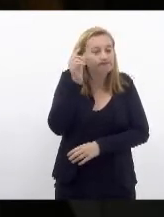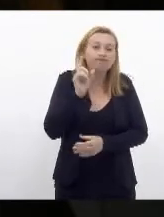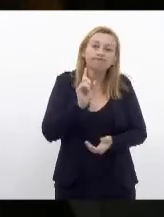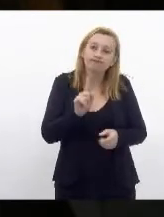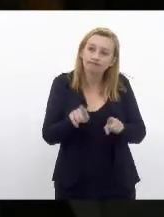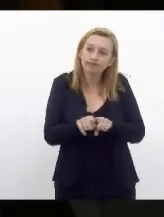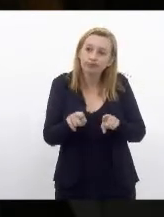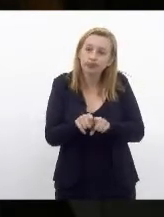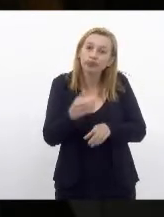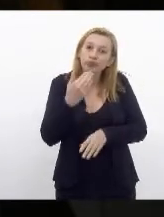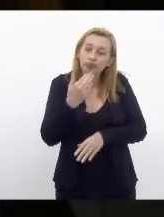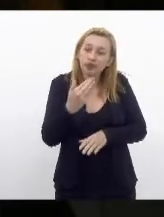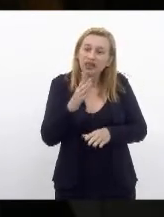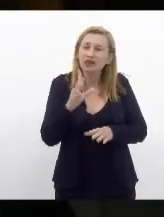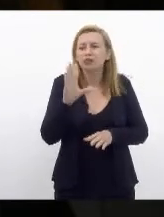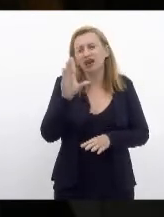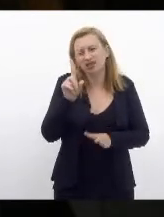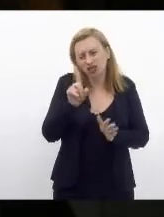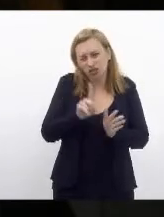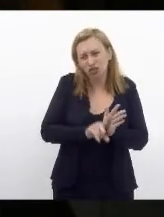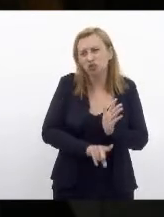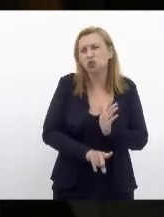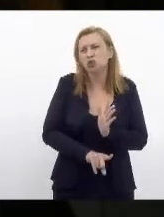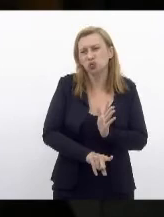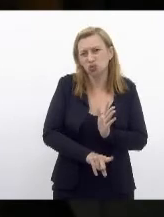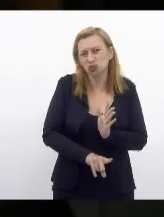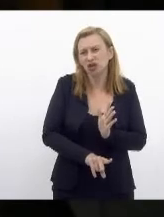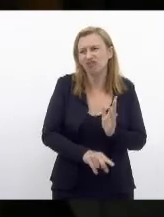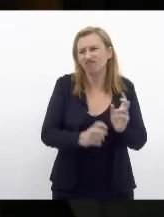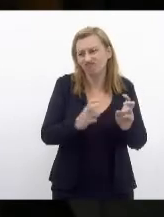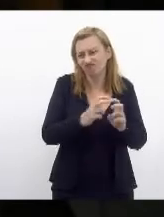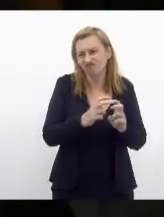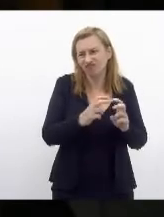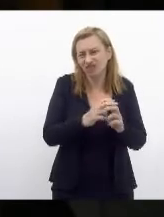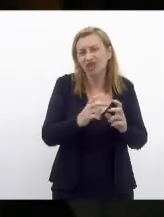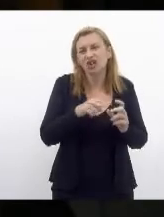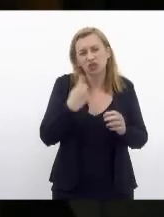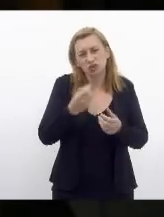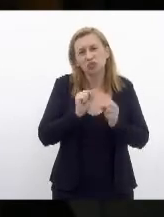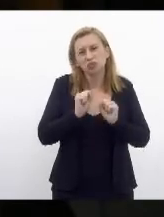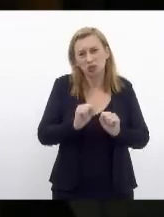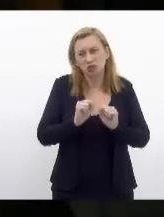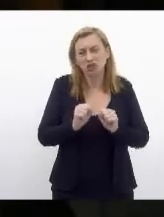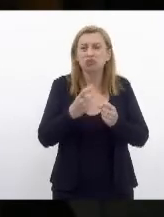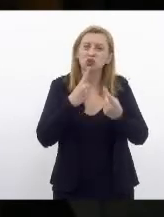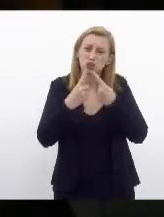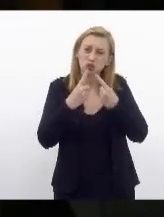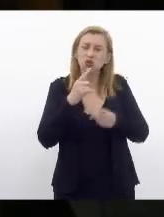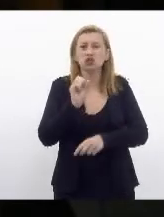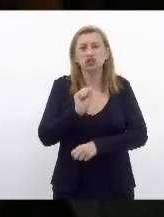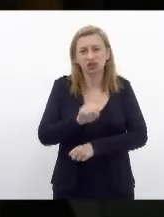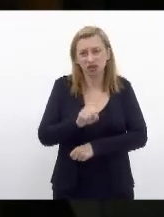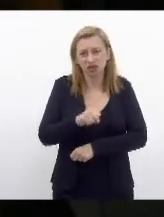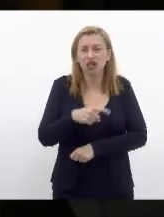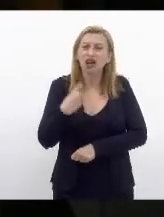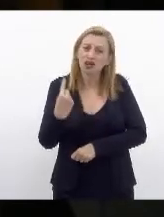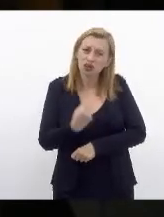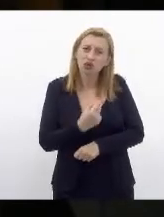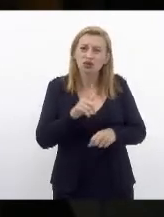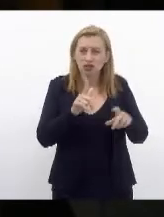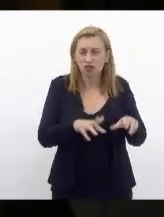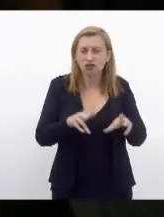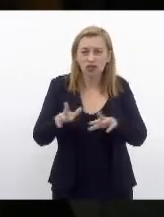tempo, pedir moderação para que a gente possa discutir, sim, as nossas